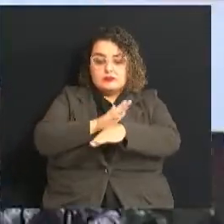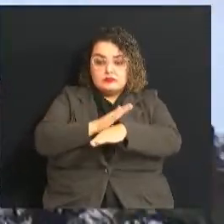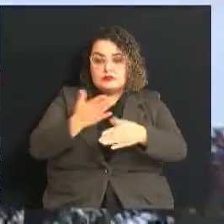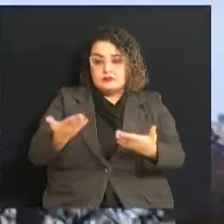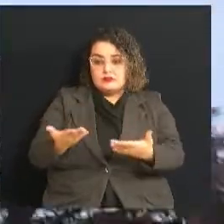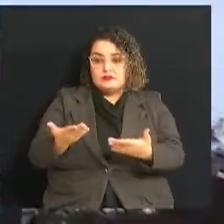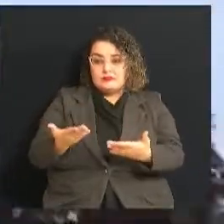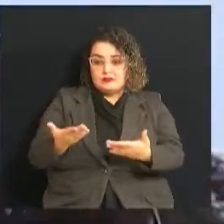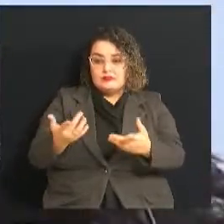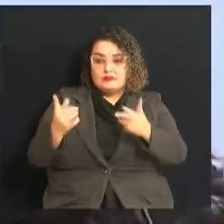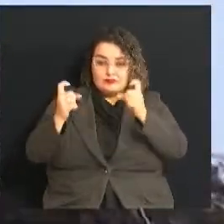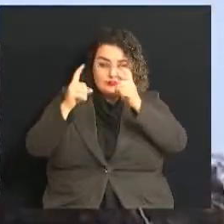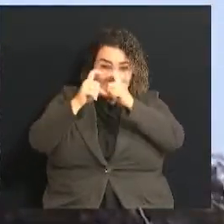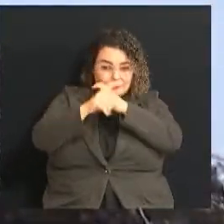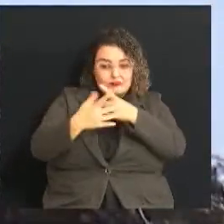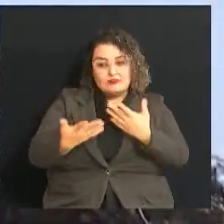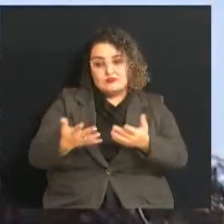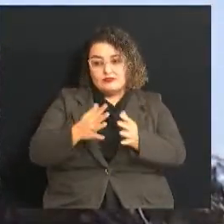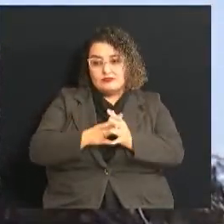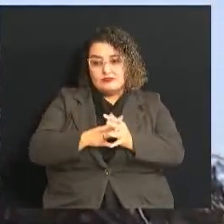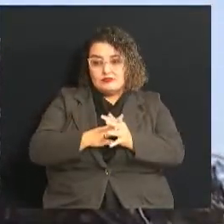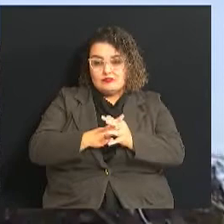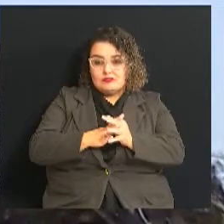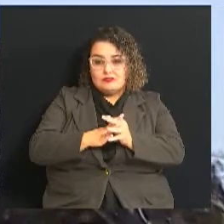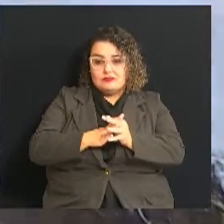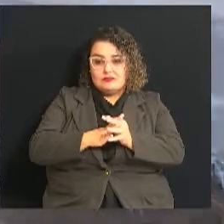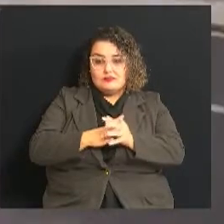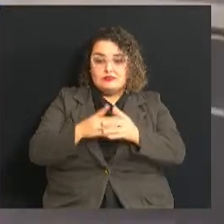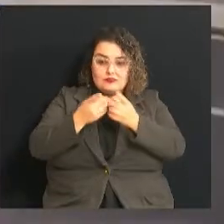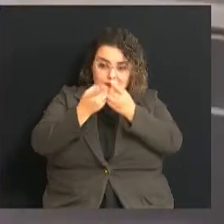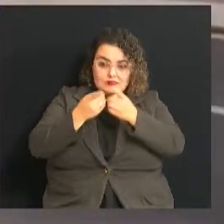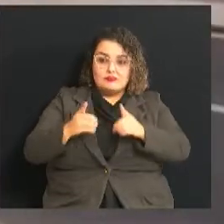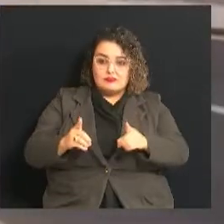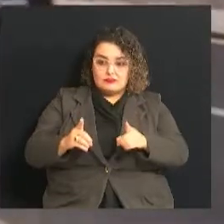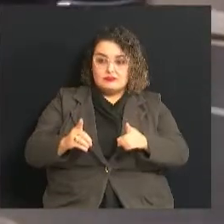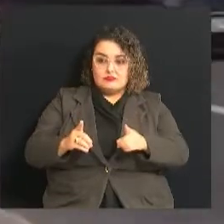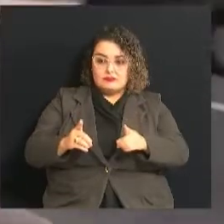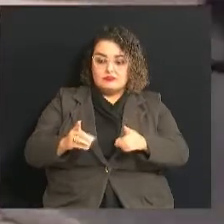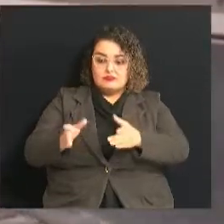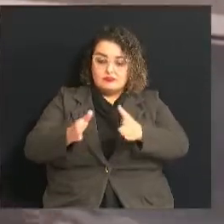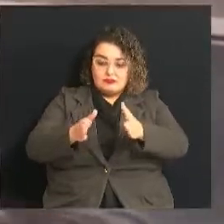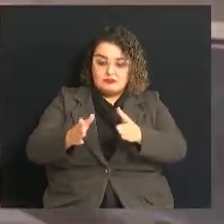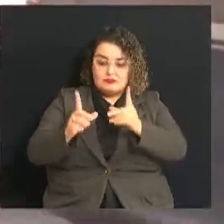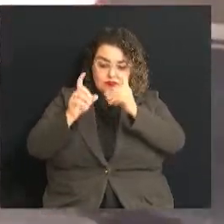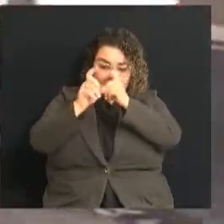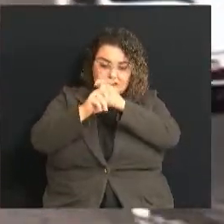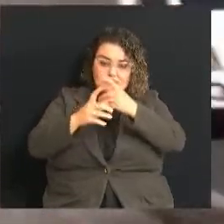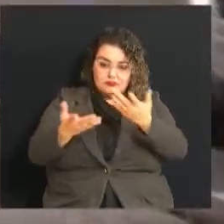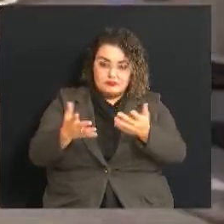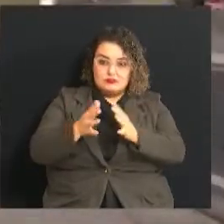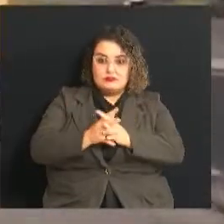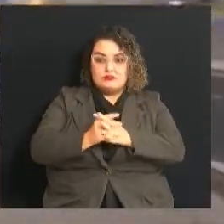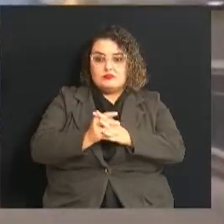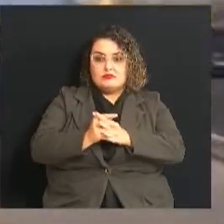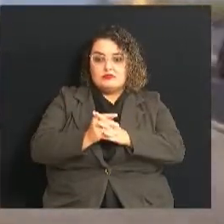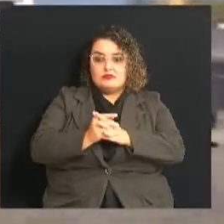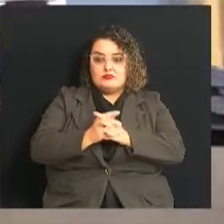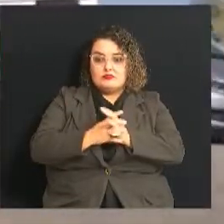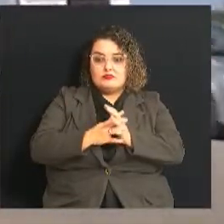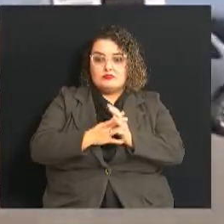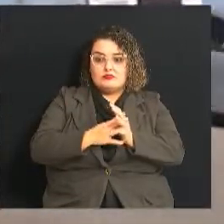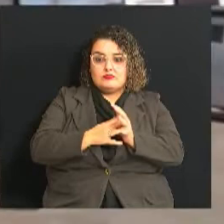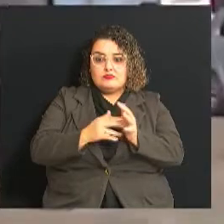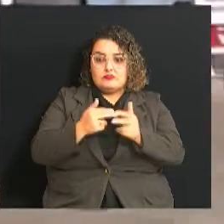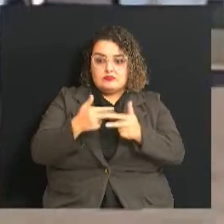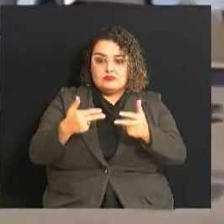ser desafiador você ter a sua dignidade nessa época difícil, né? Então, em boas condições,